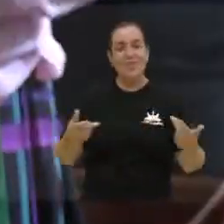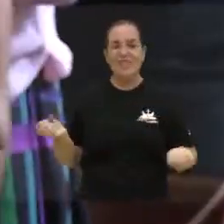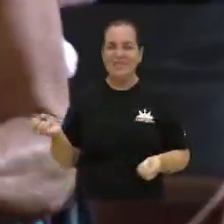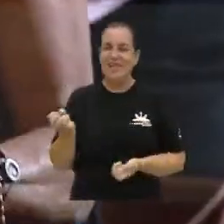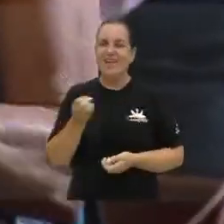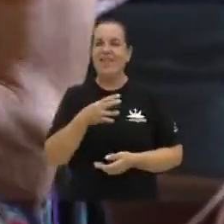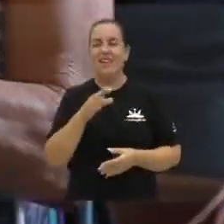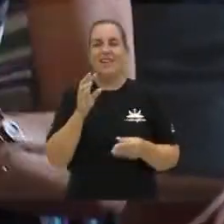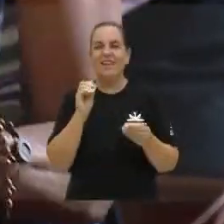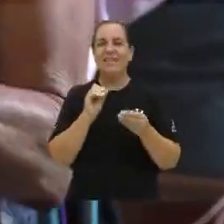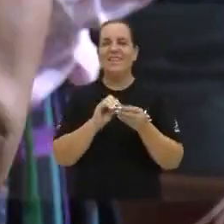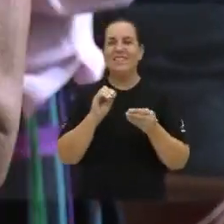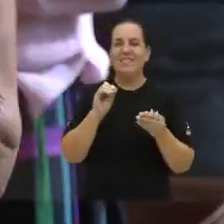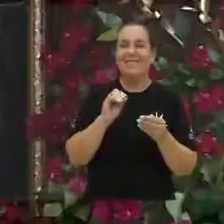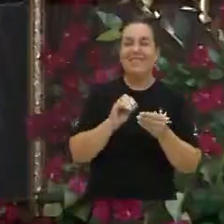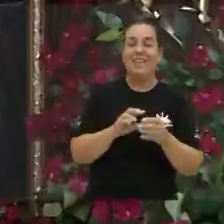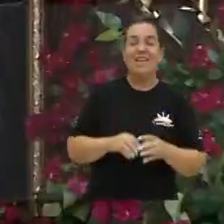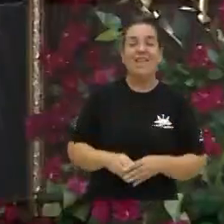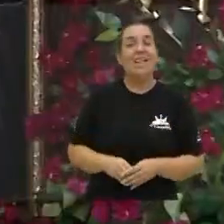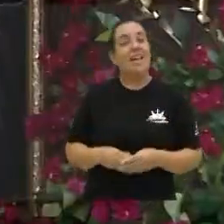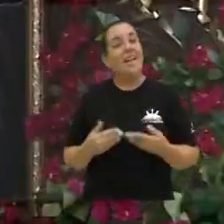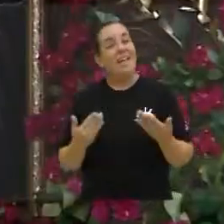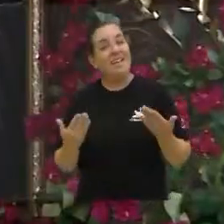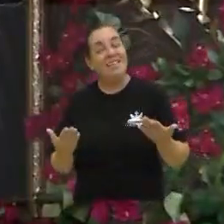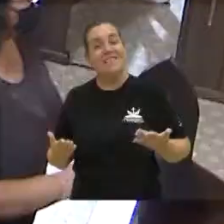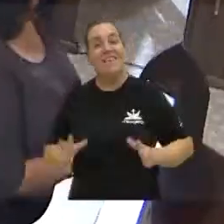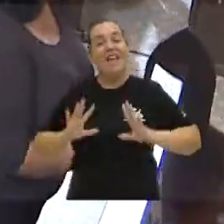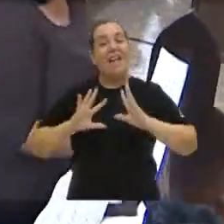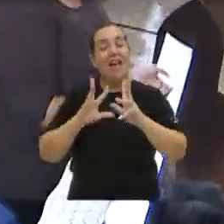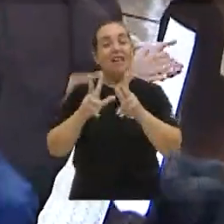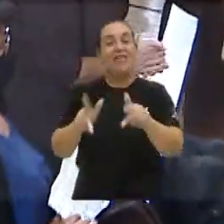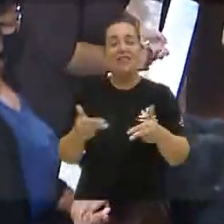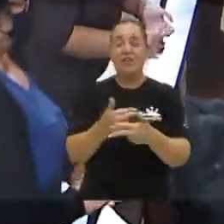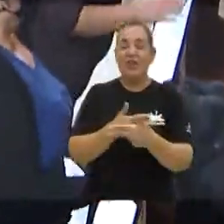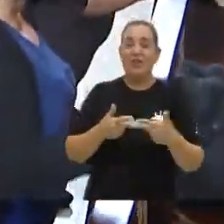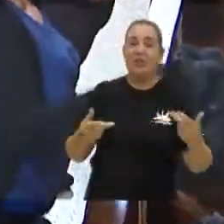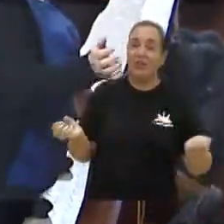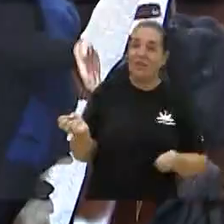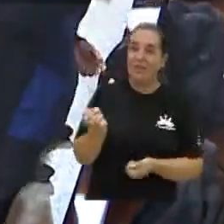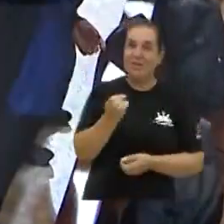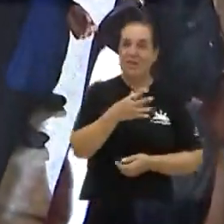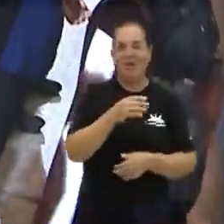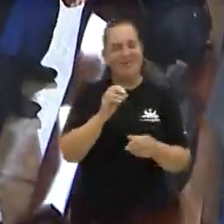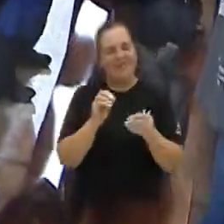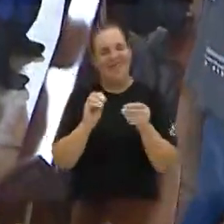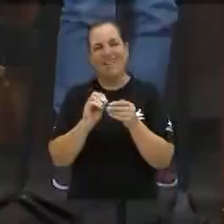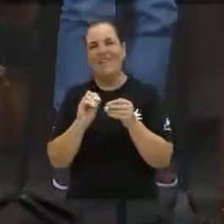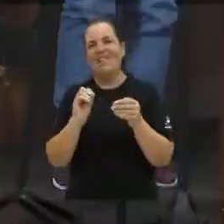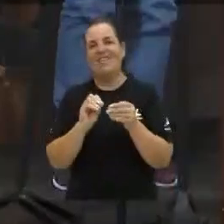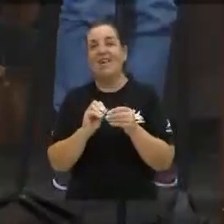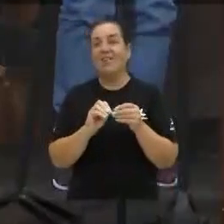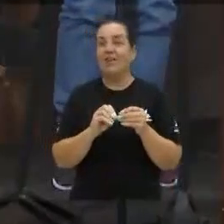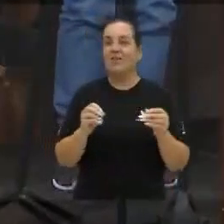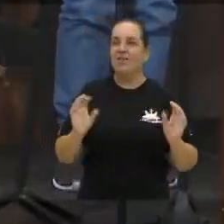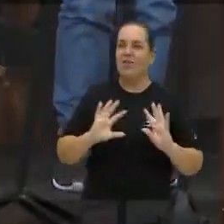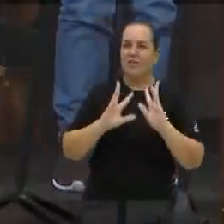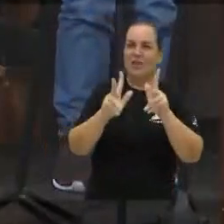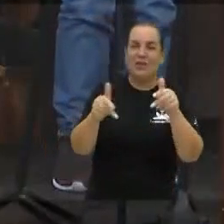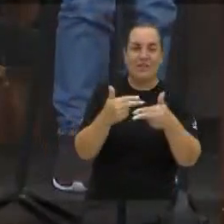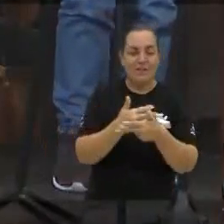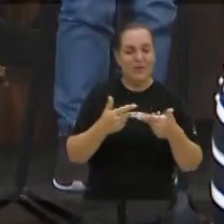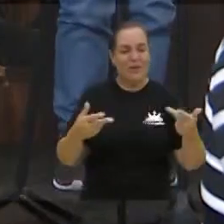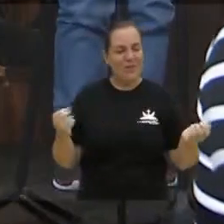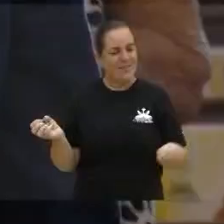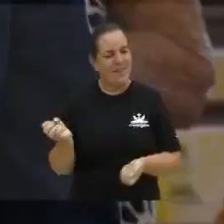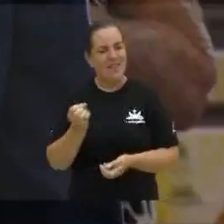as coisas. Eis que faço nova todas as coisas, que faço nova